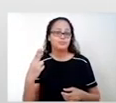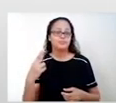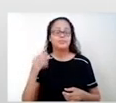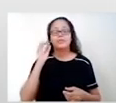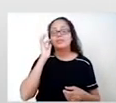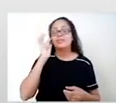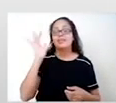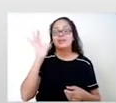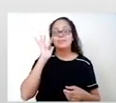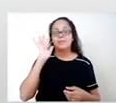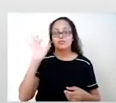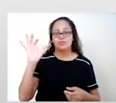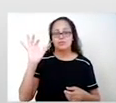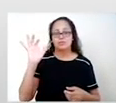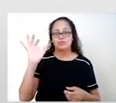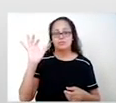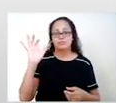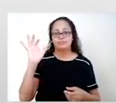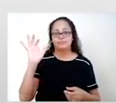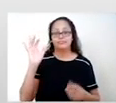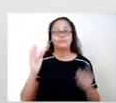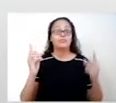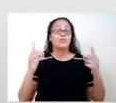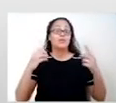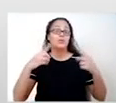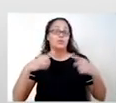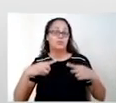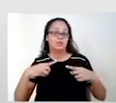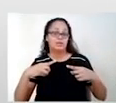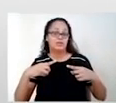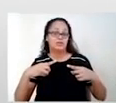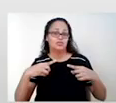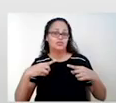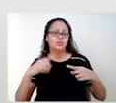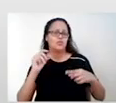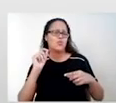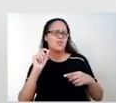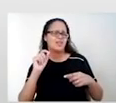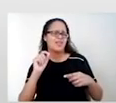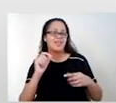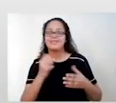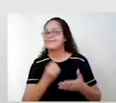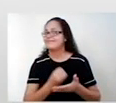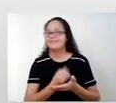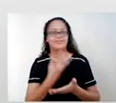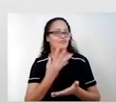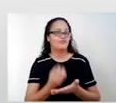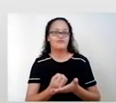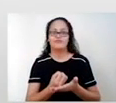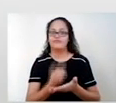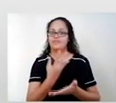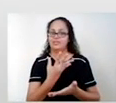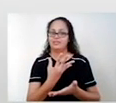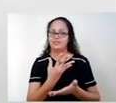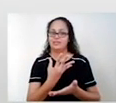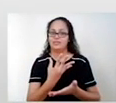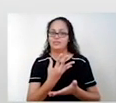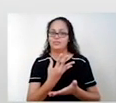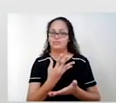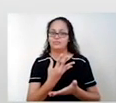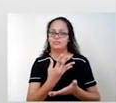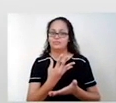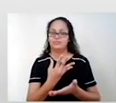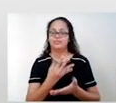da imaginação. Em contraste, o que é a não ficção? Né? Ela reivindica aí uma